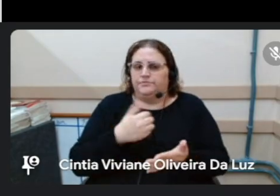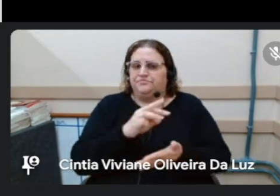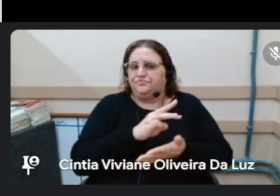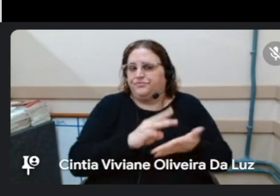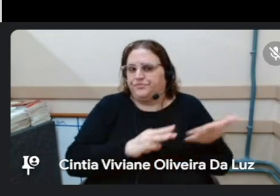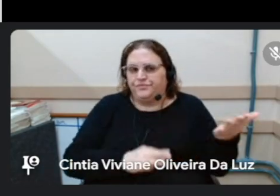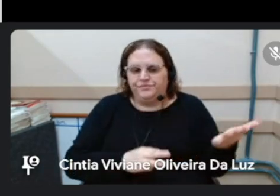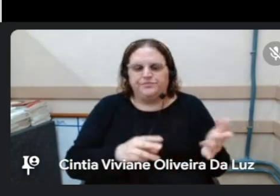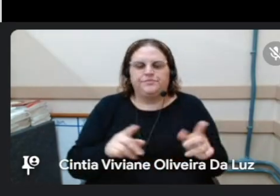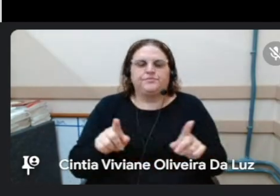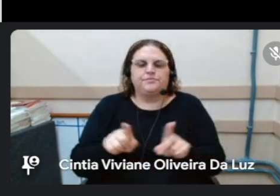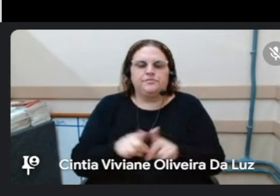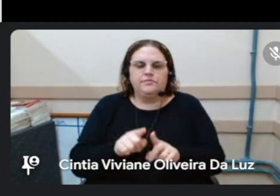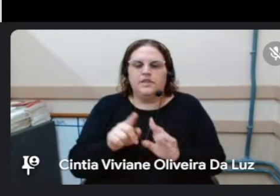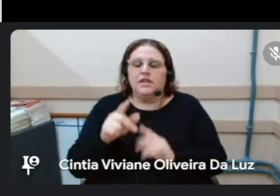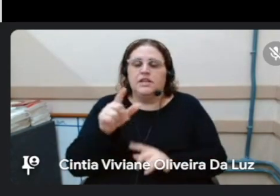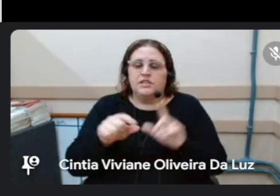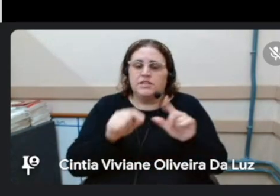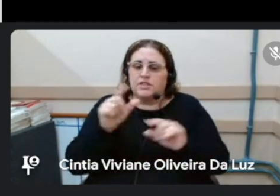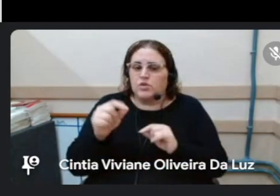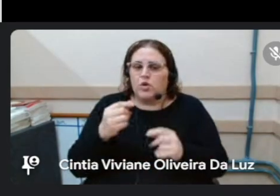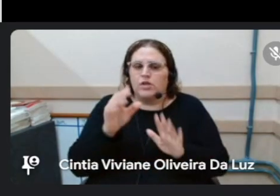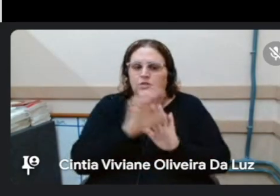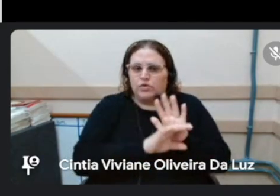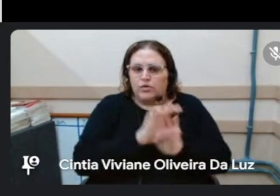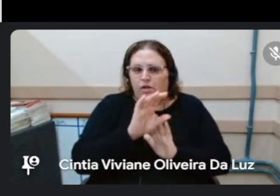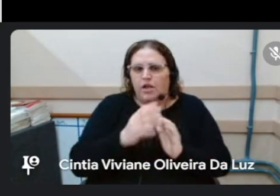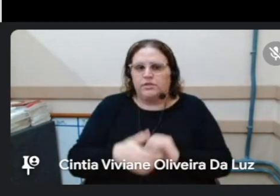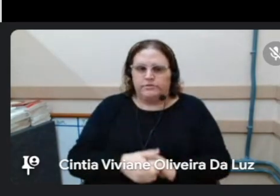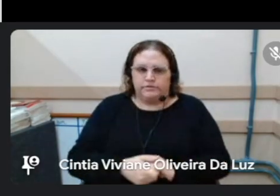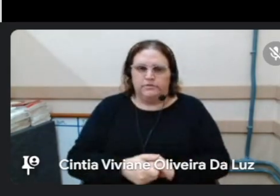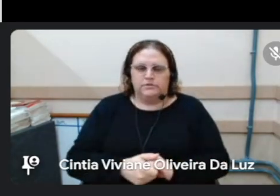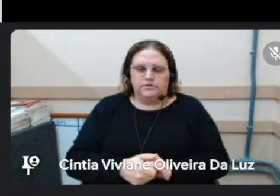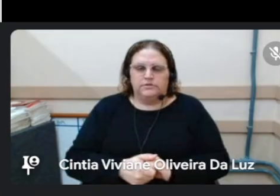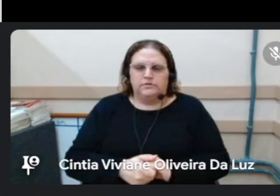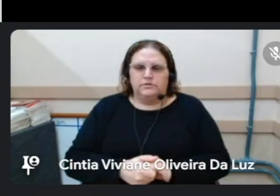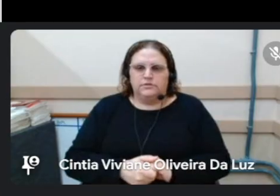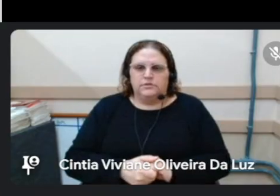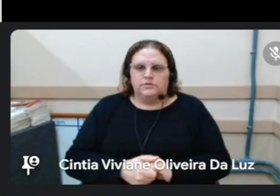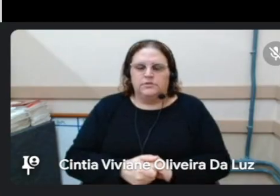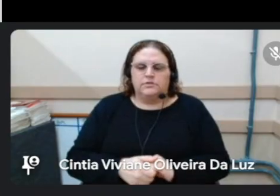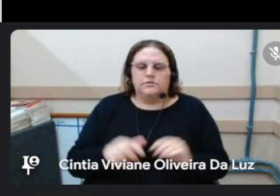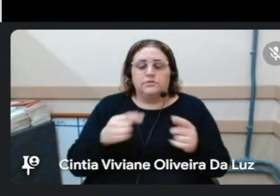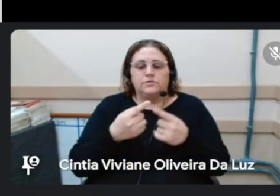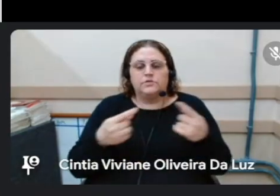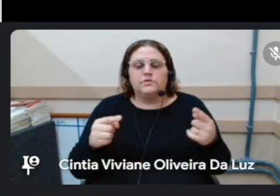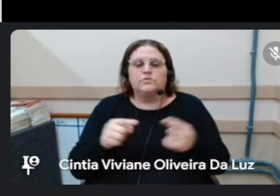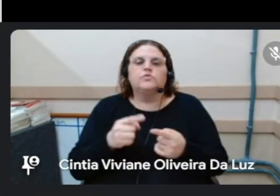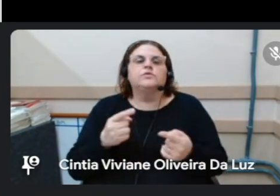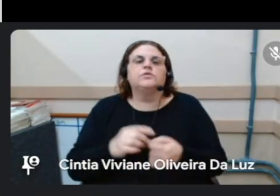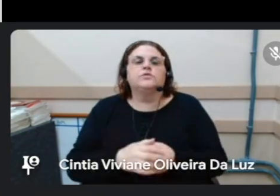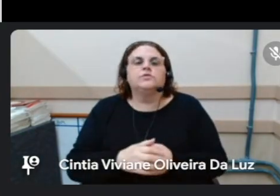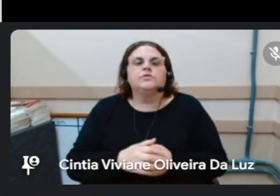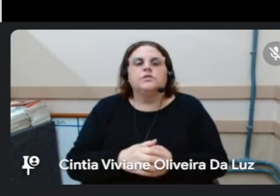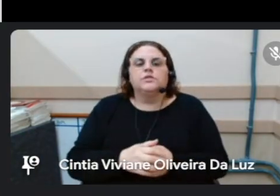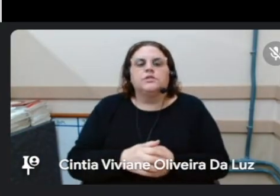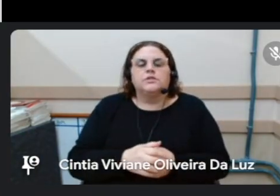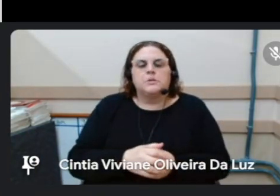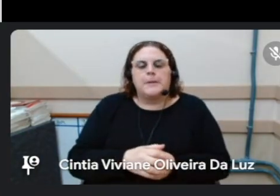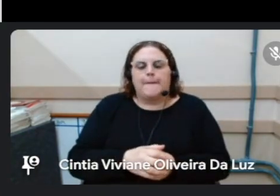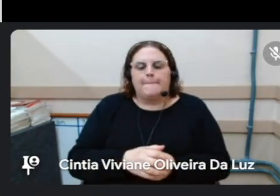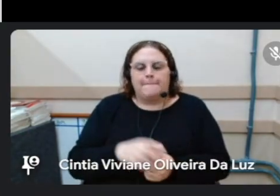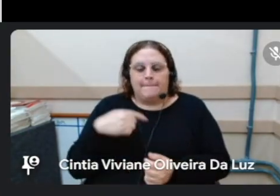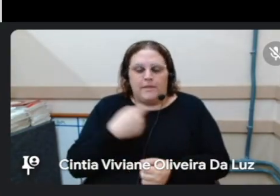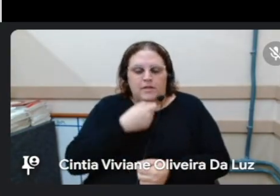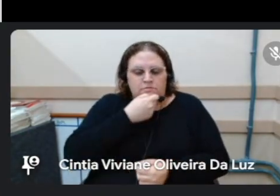as próprias escolhas curriculares né dos músicos que nós entrevistamos para